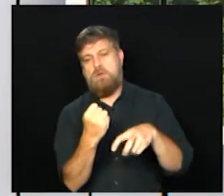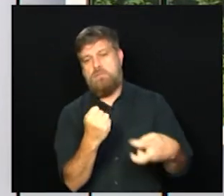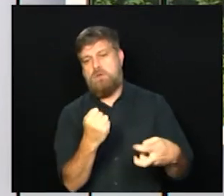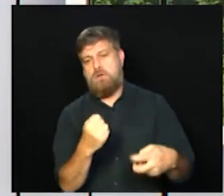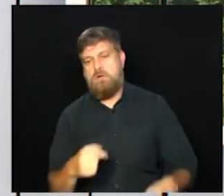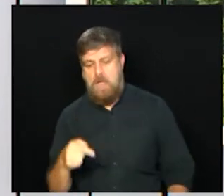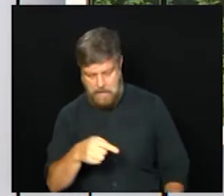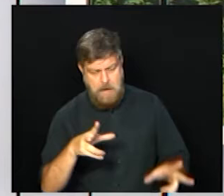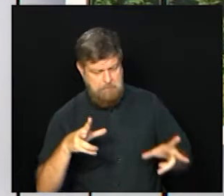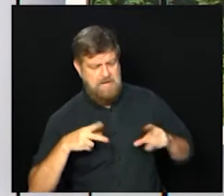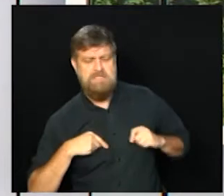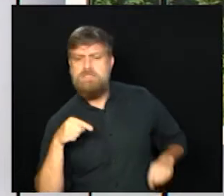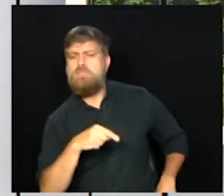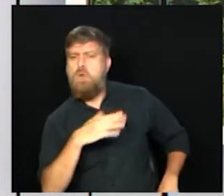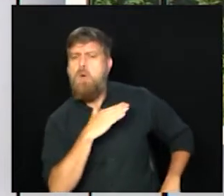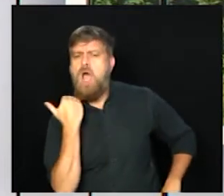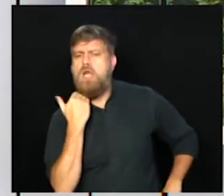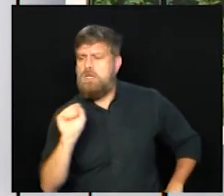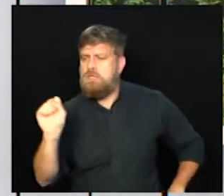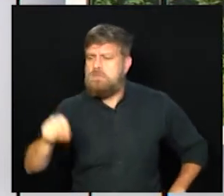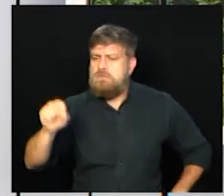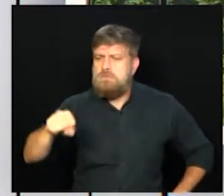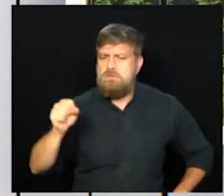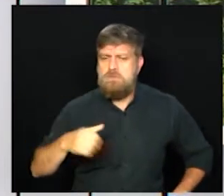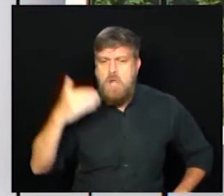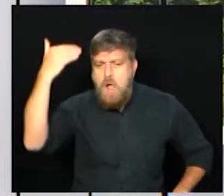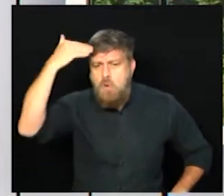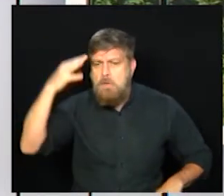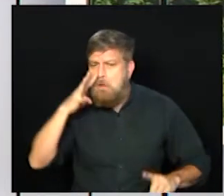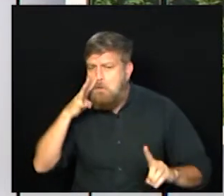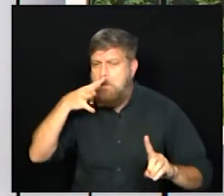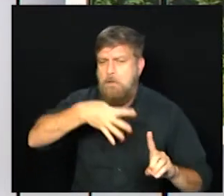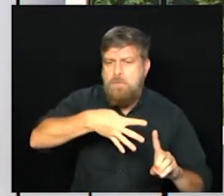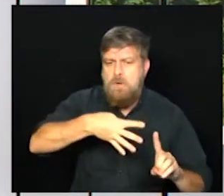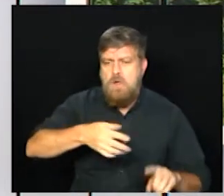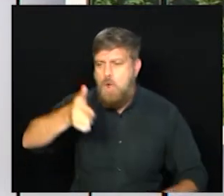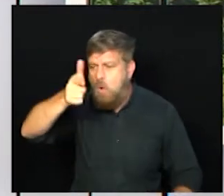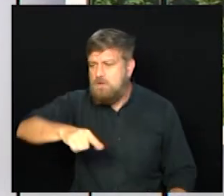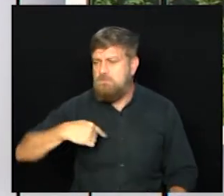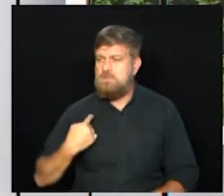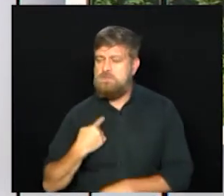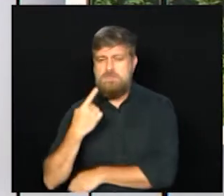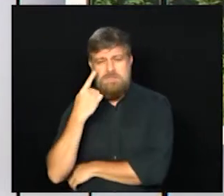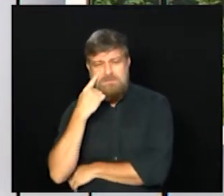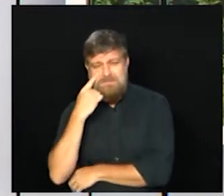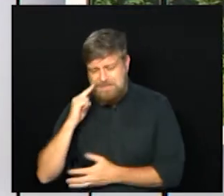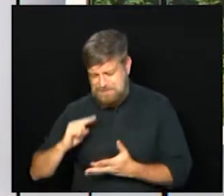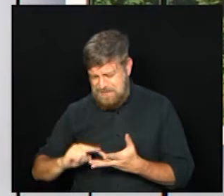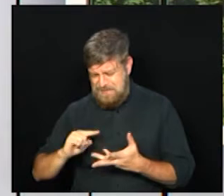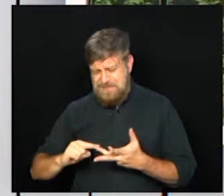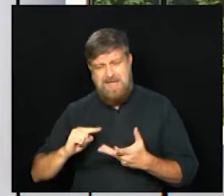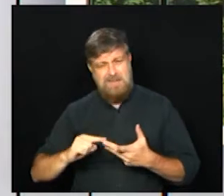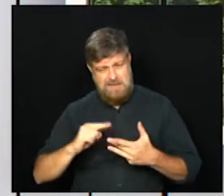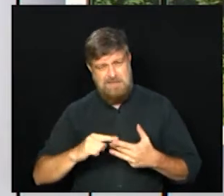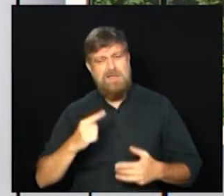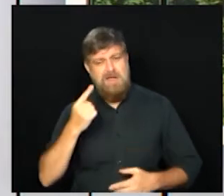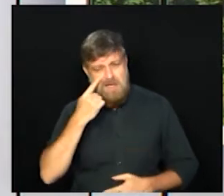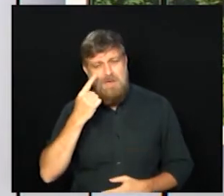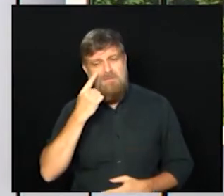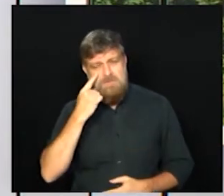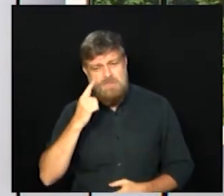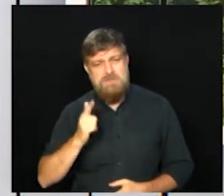ela mereceu. De novo, a culpabilização, e a gente vê tantos casos, nós vemos tantos